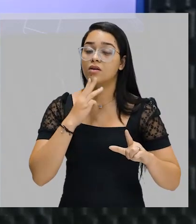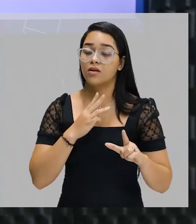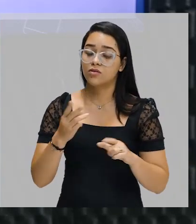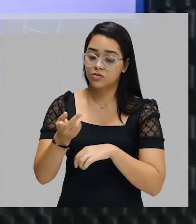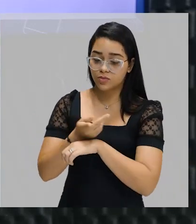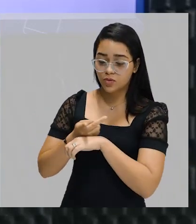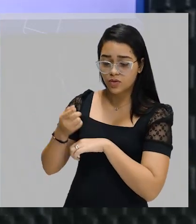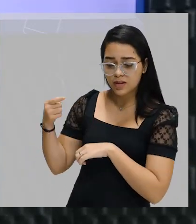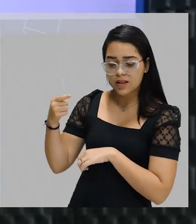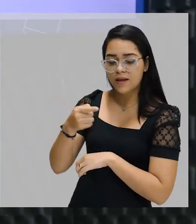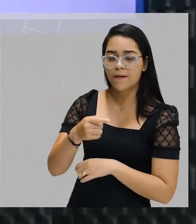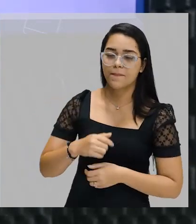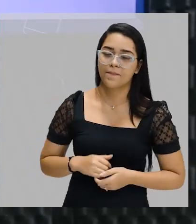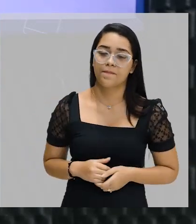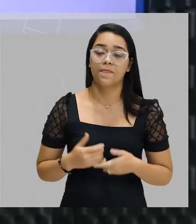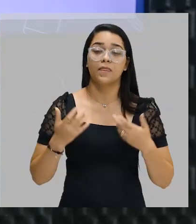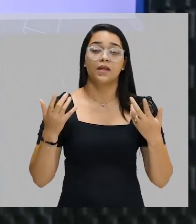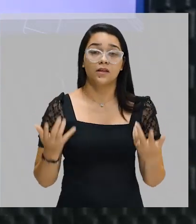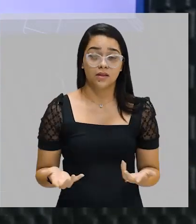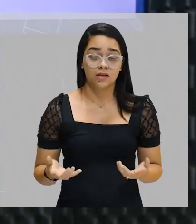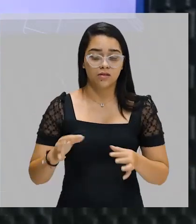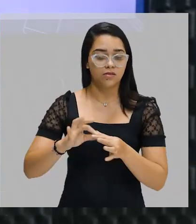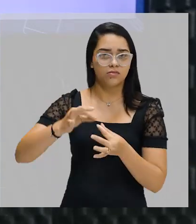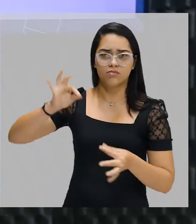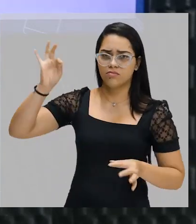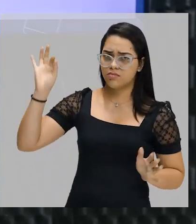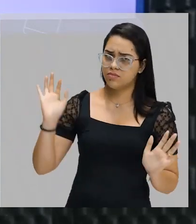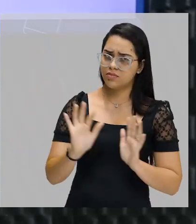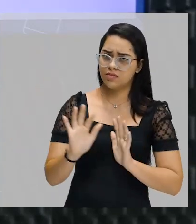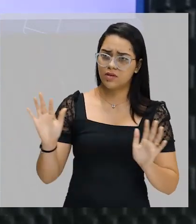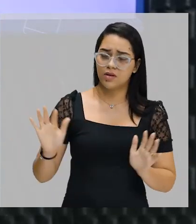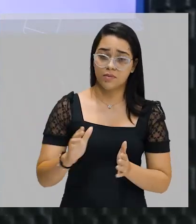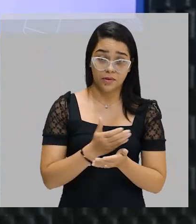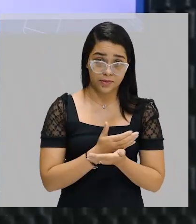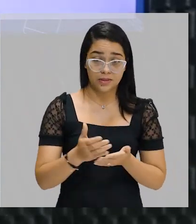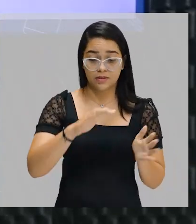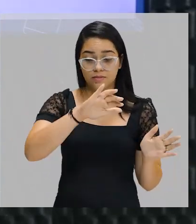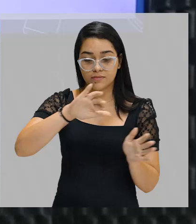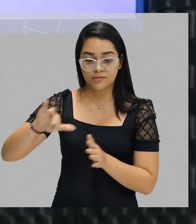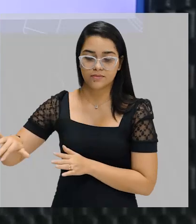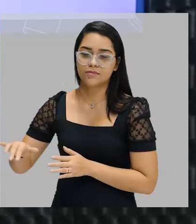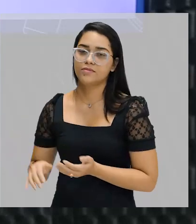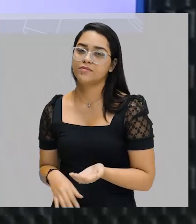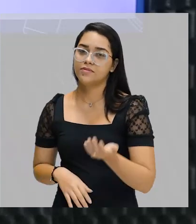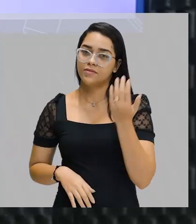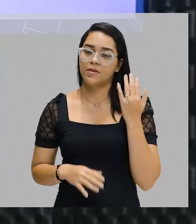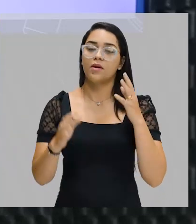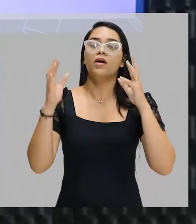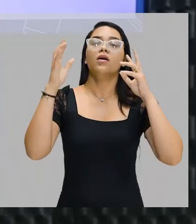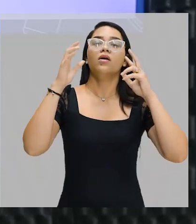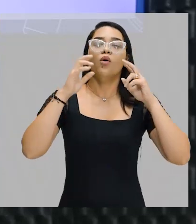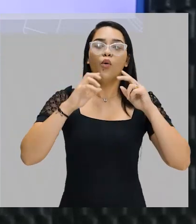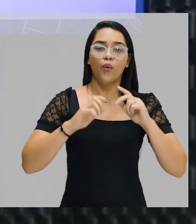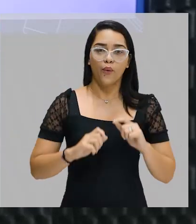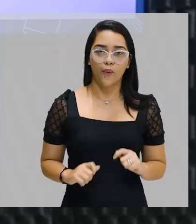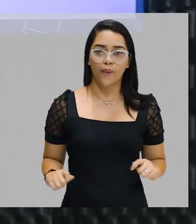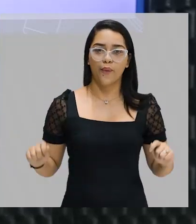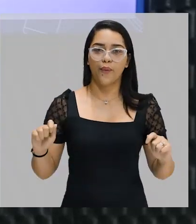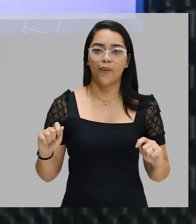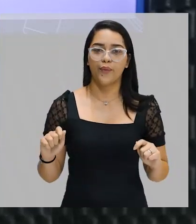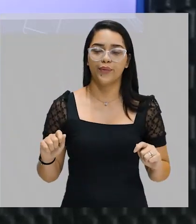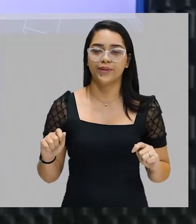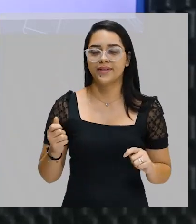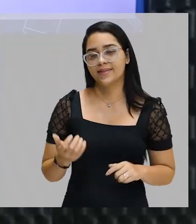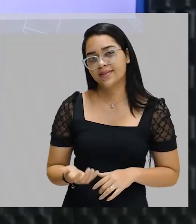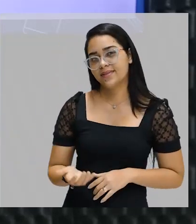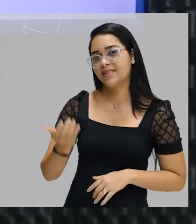nos procura lá, tá bom? Então, sem mais delongas, para a gente começar com chave de ouro, né? Respirou, ó,